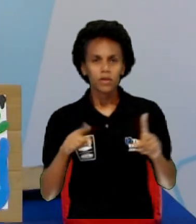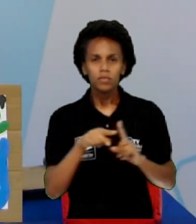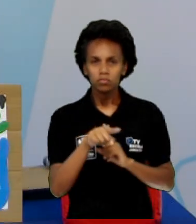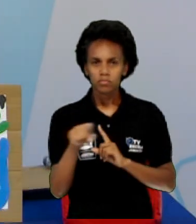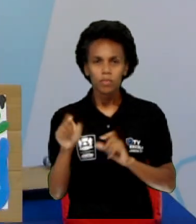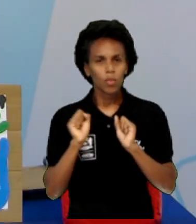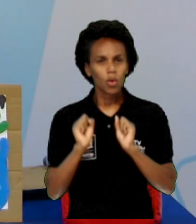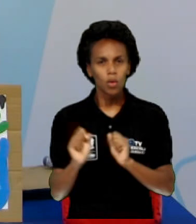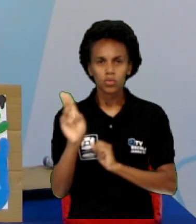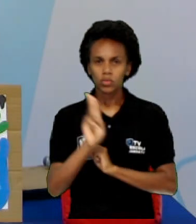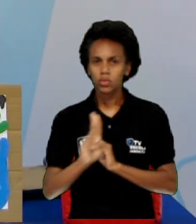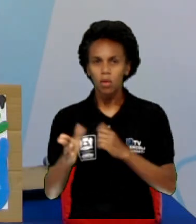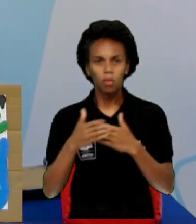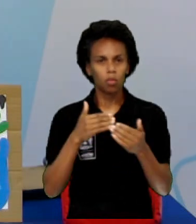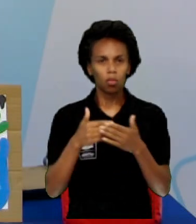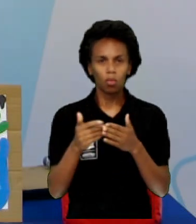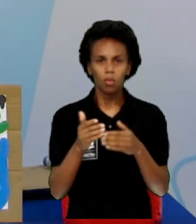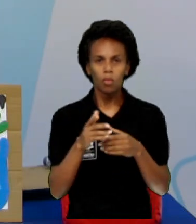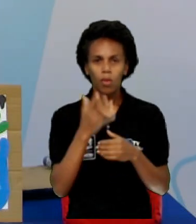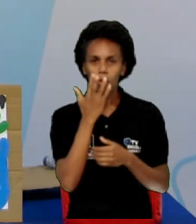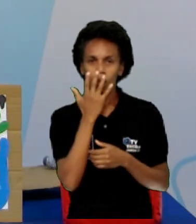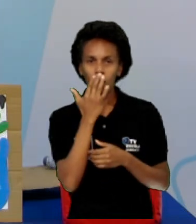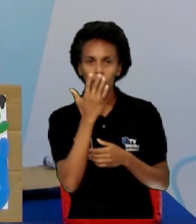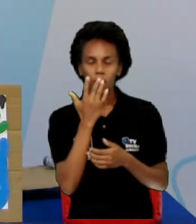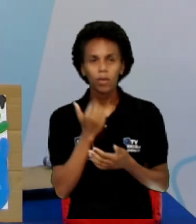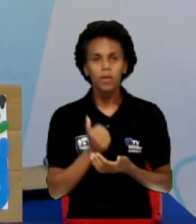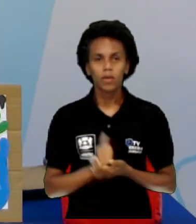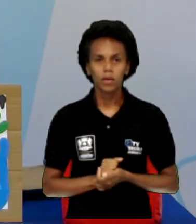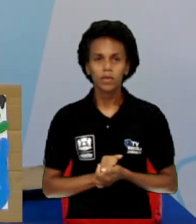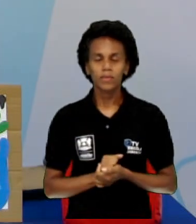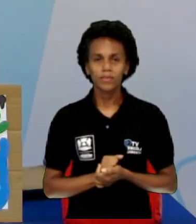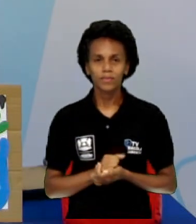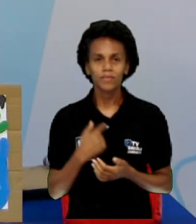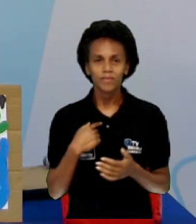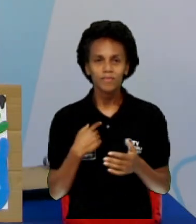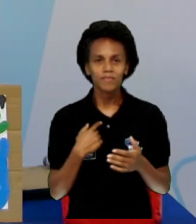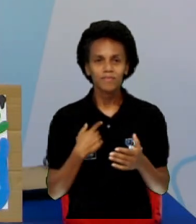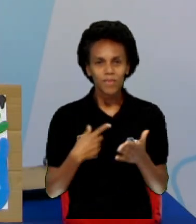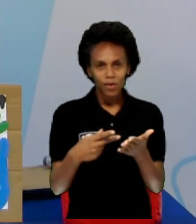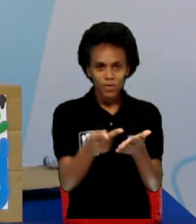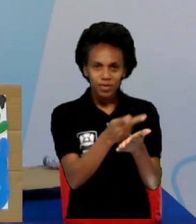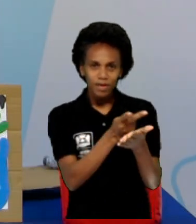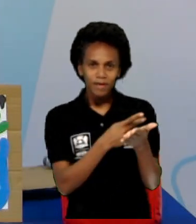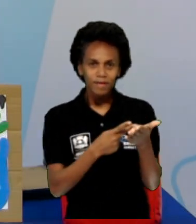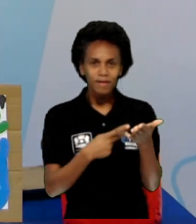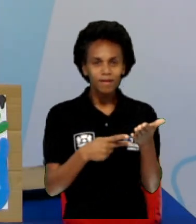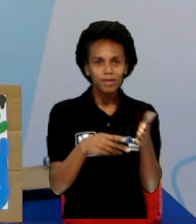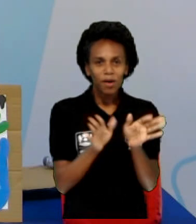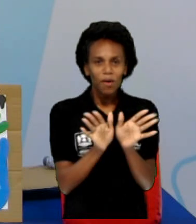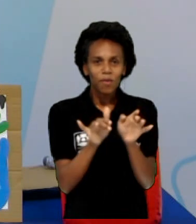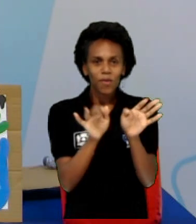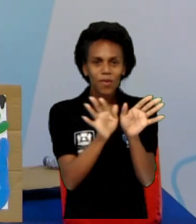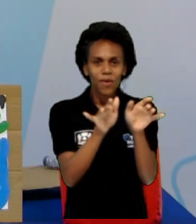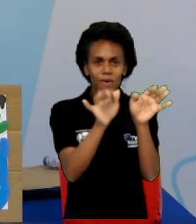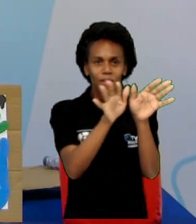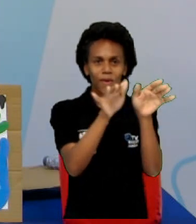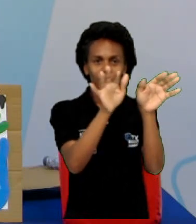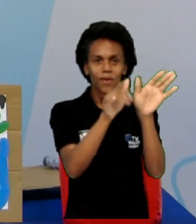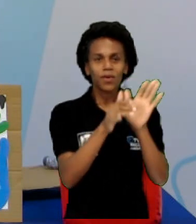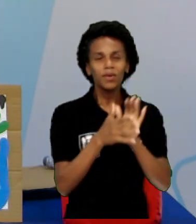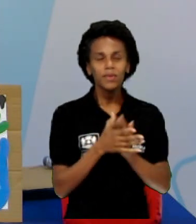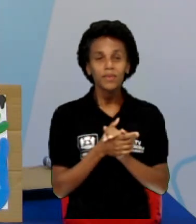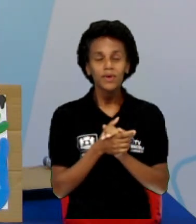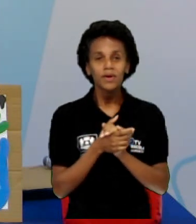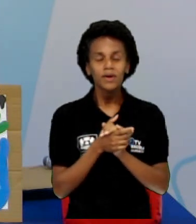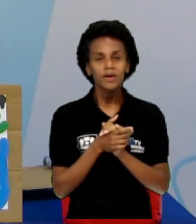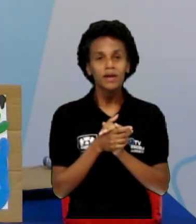eu fiz a borboleta com folhas, que foi um dos desafios que eu deixei para vocês em uma das aulas anteriores, onde a gente